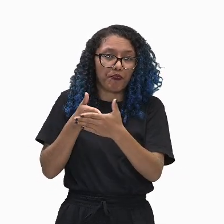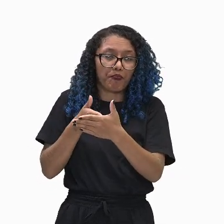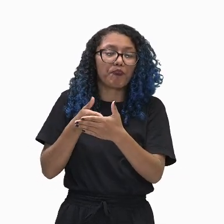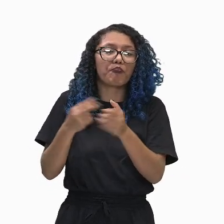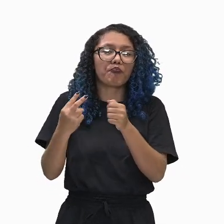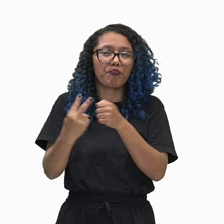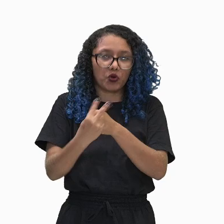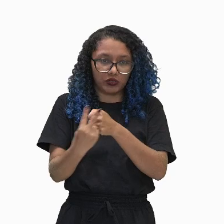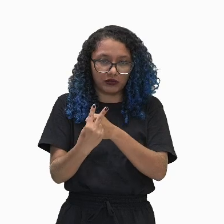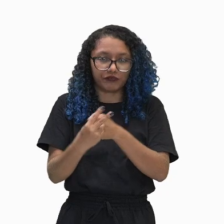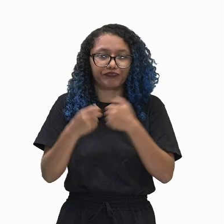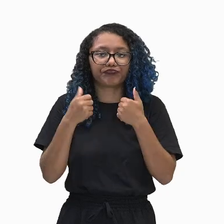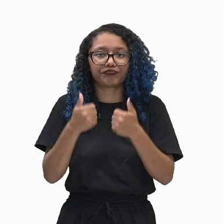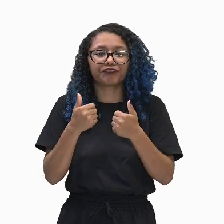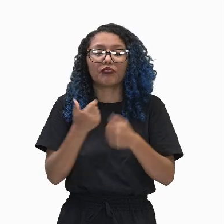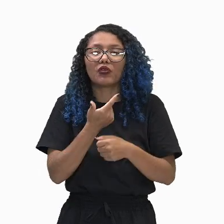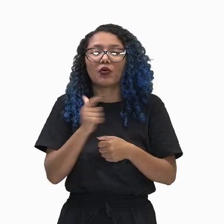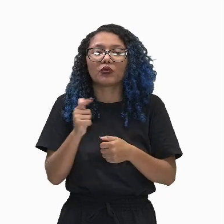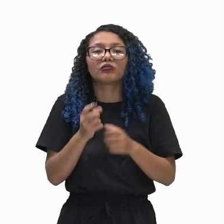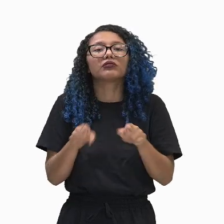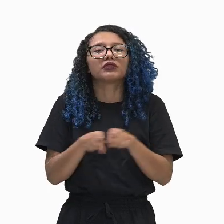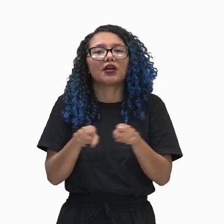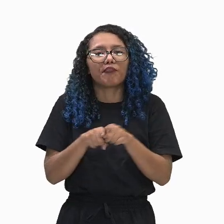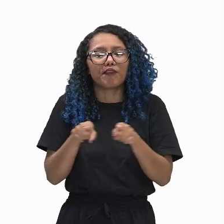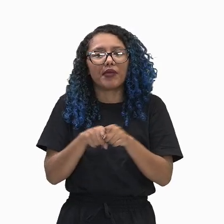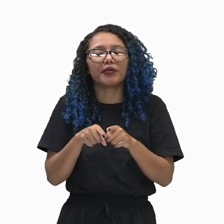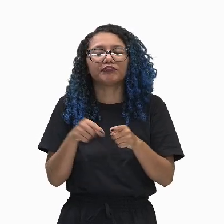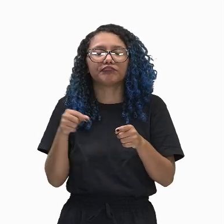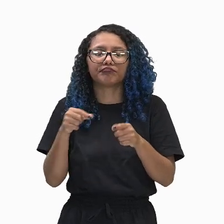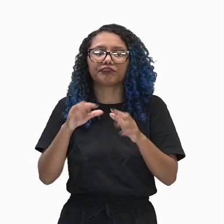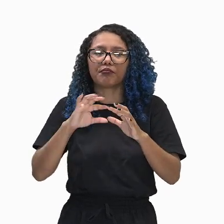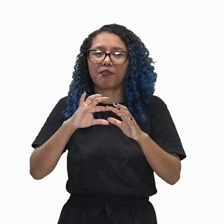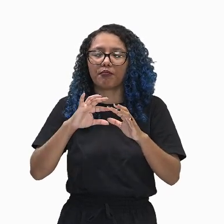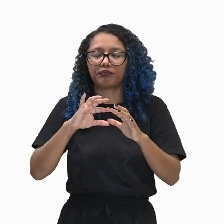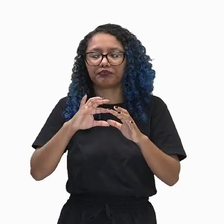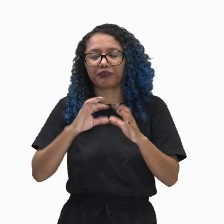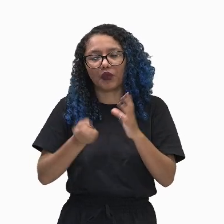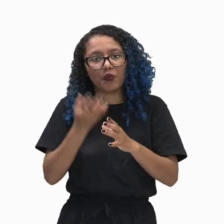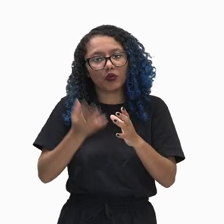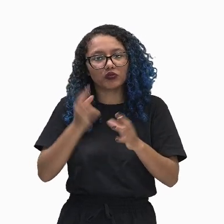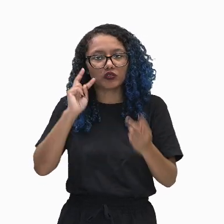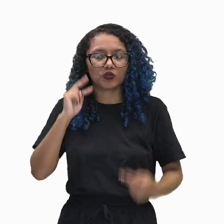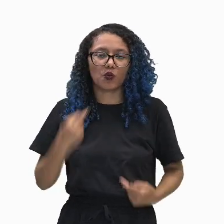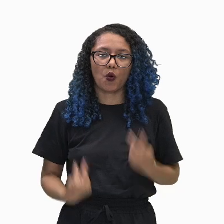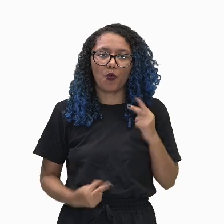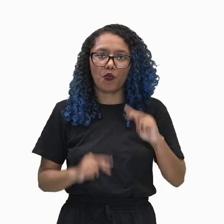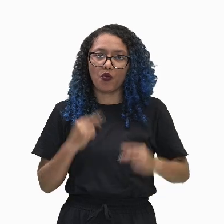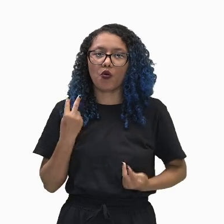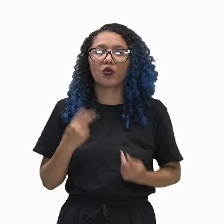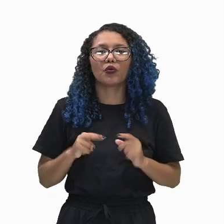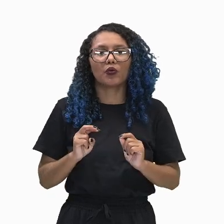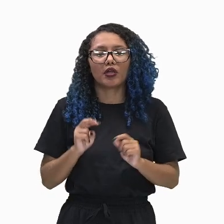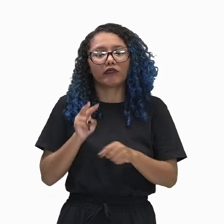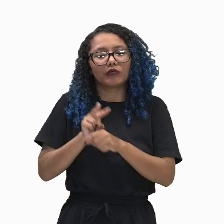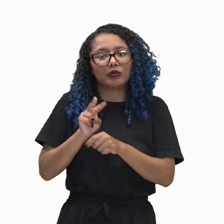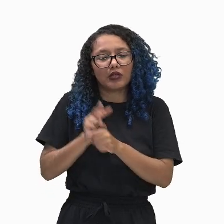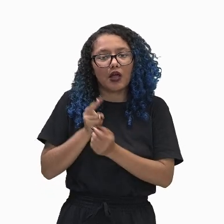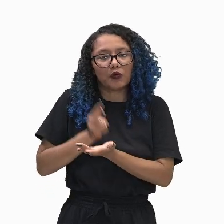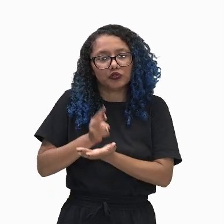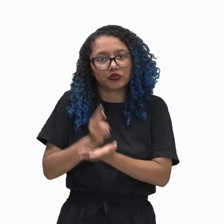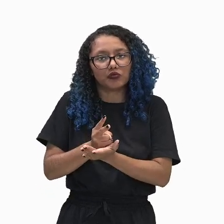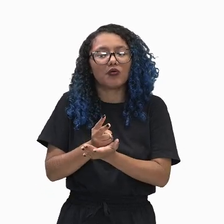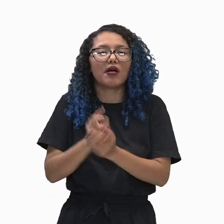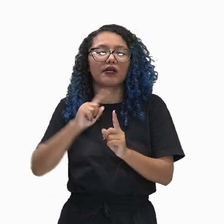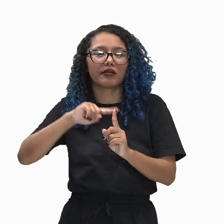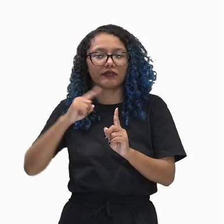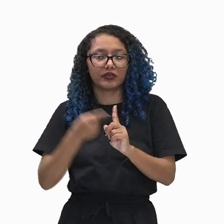hormônios. A placenta vai produzir vários hormônios importantes para a manutenção da gravidez e também do